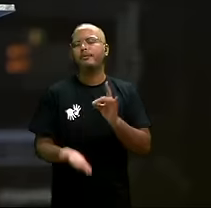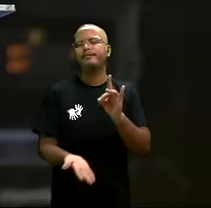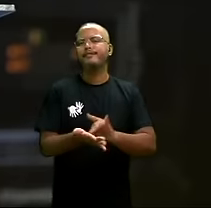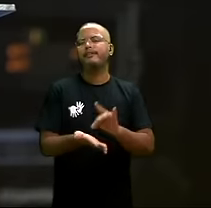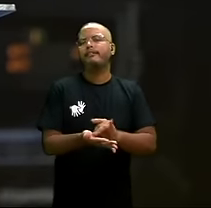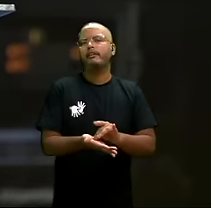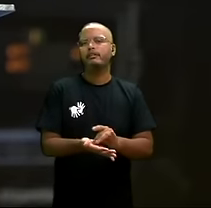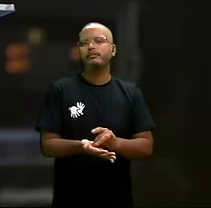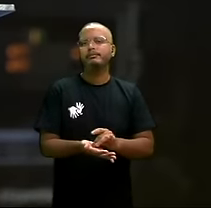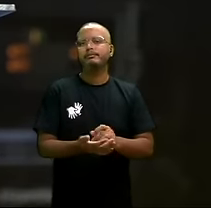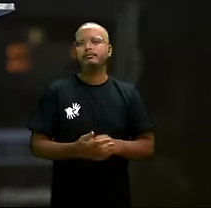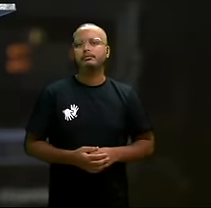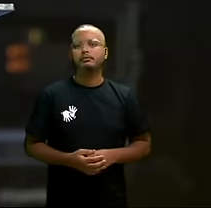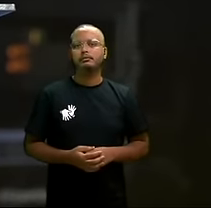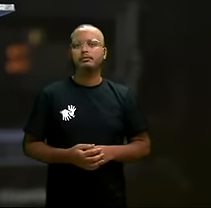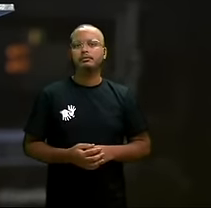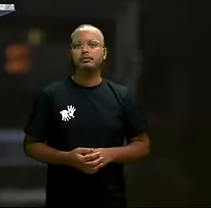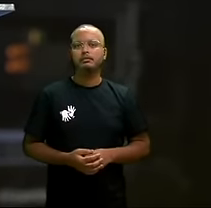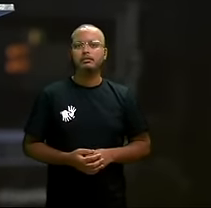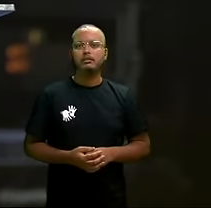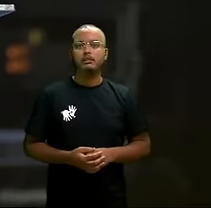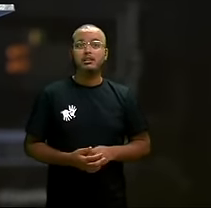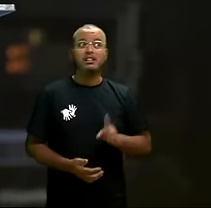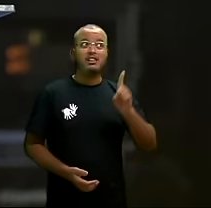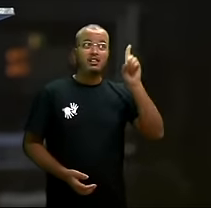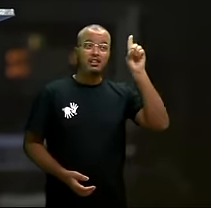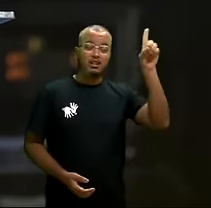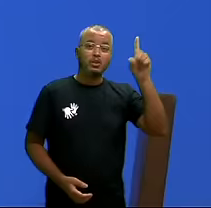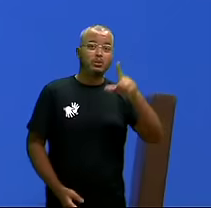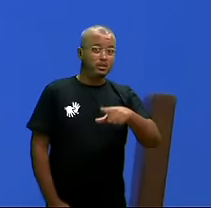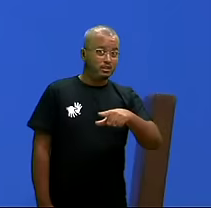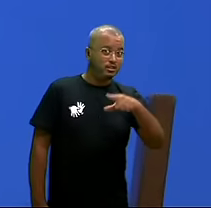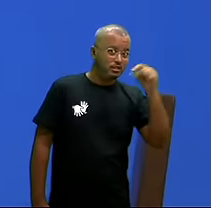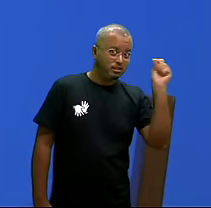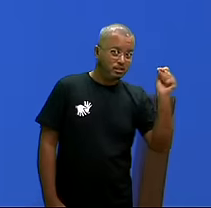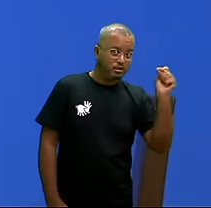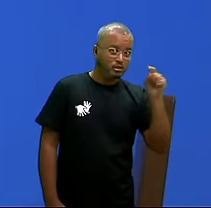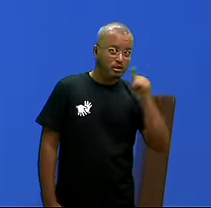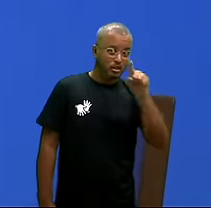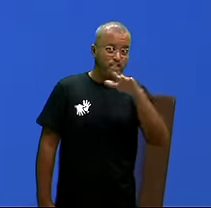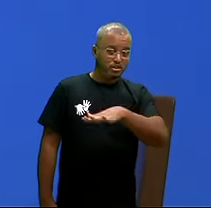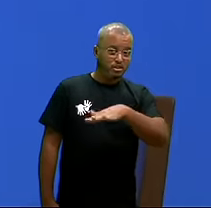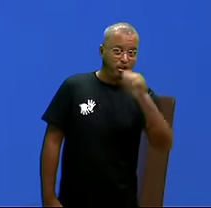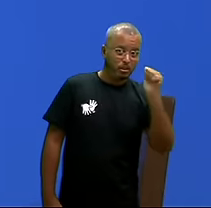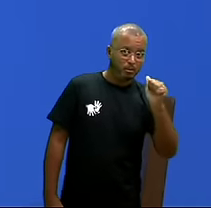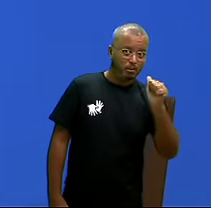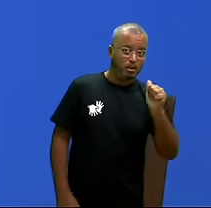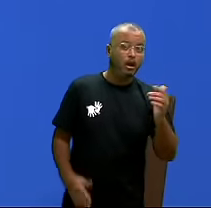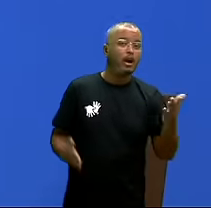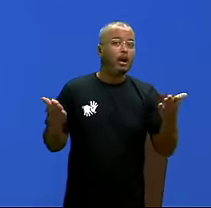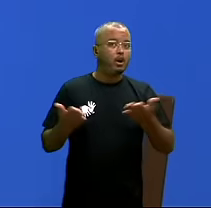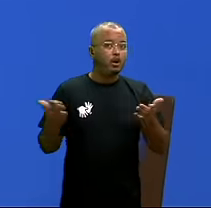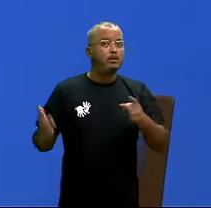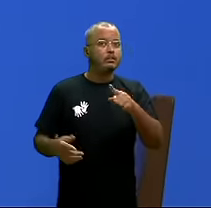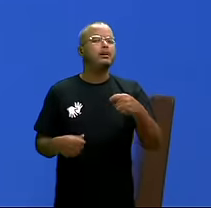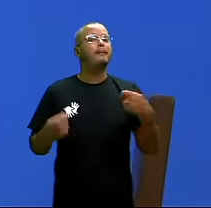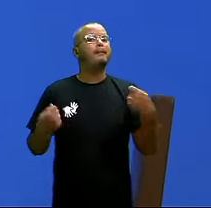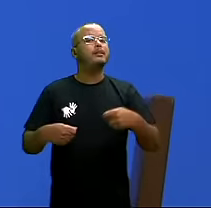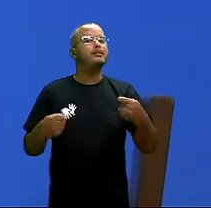ver com a minha capacidade, tem a ver com a decisão de Deus. Deus te escolheu, agora vai lá e trate de se